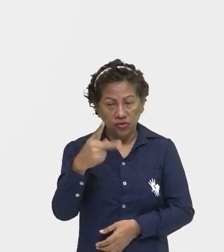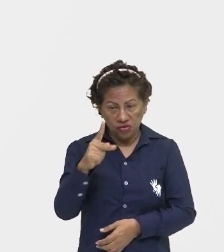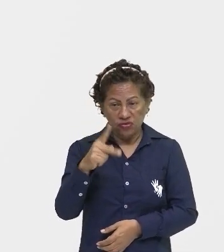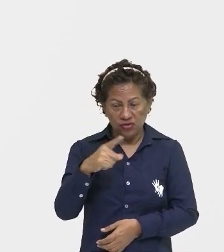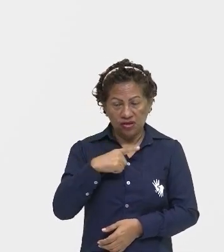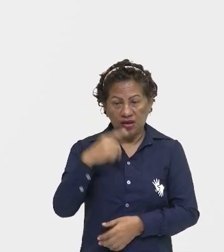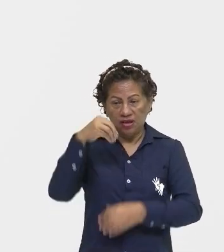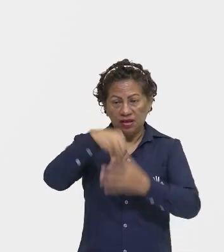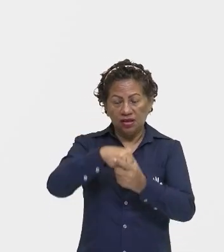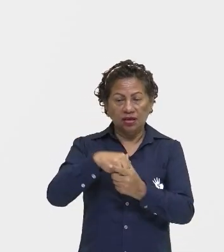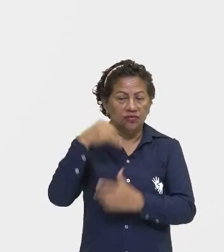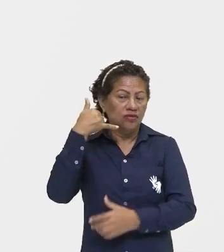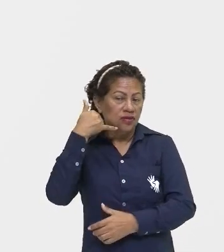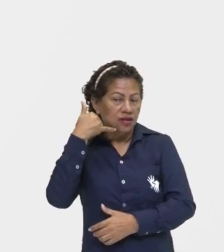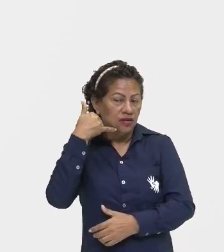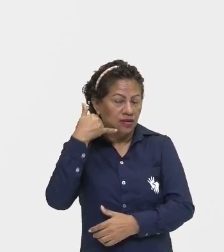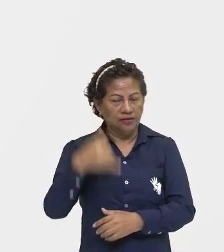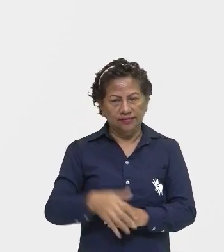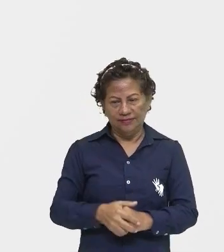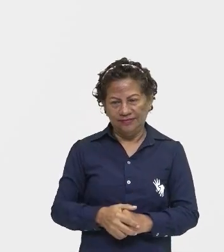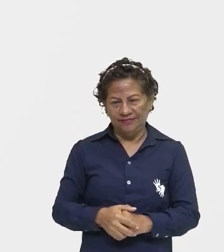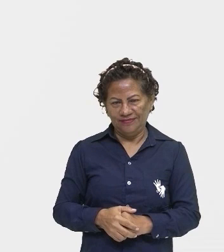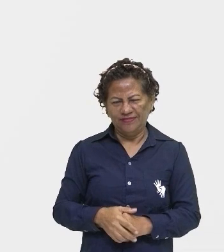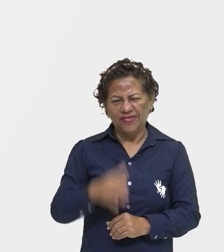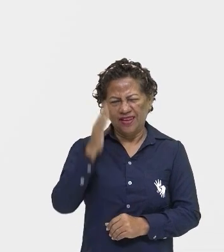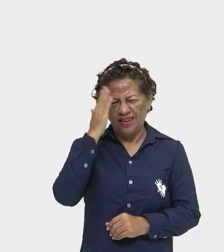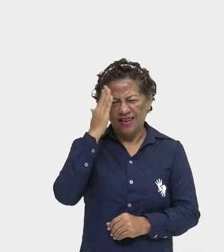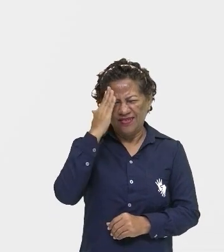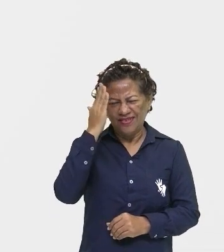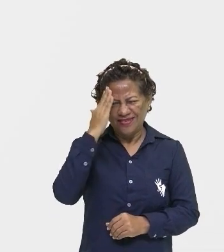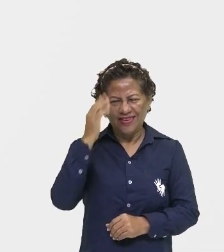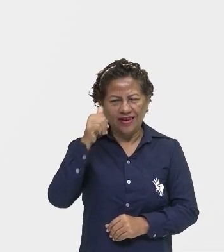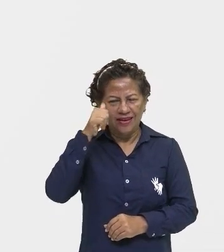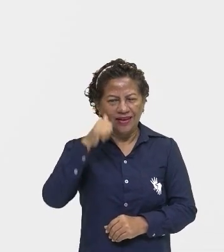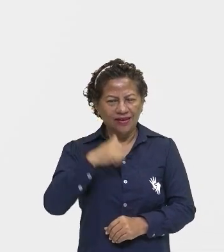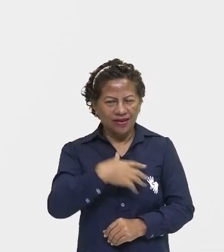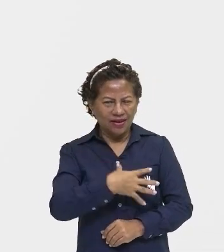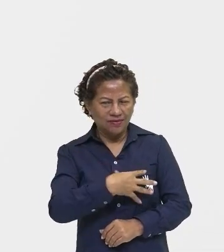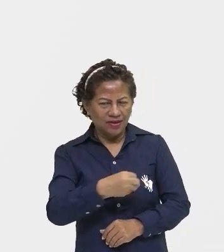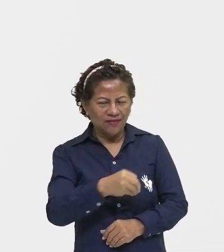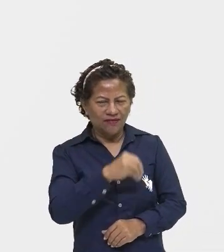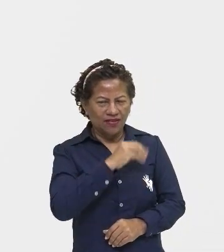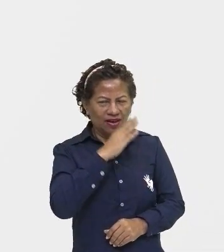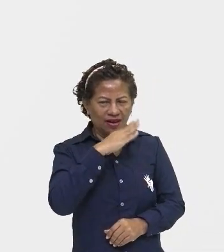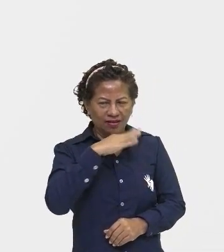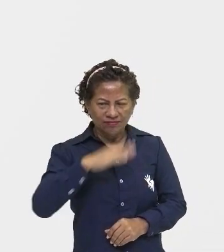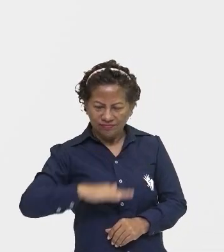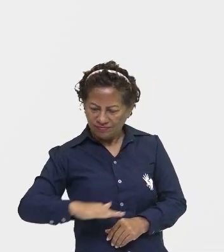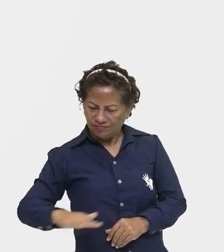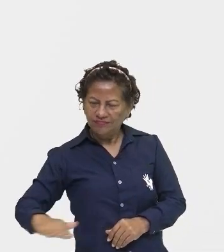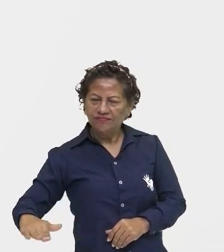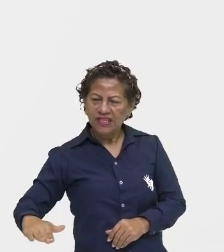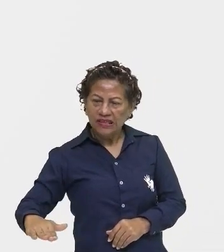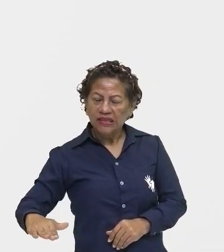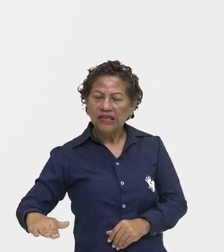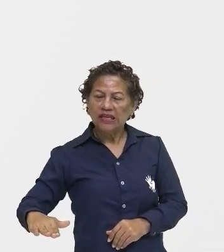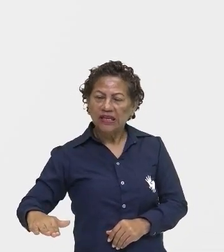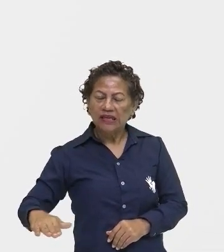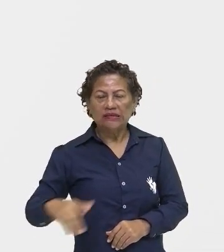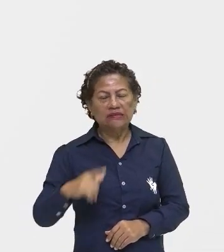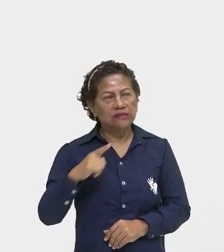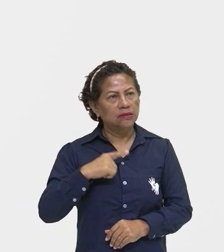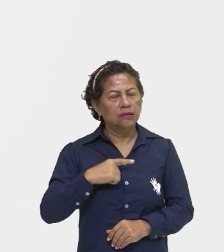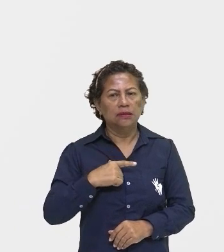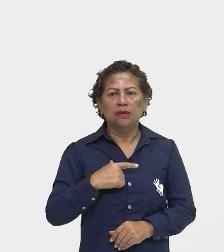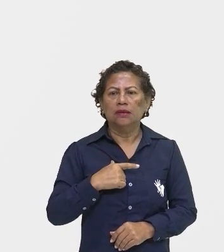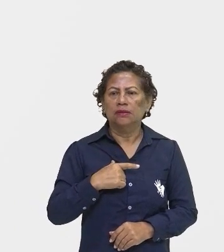do celular? Eu que tenho filha pequena, tenho mais de 3.000 fotos no rolo de câmera do meu celular. Olha quanta foto. Tudo, a menina dá um